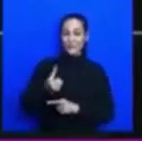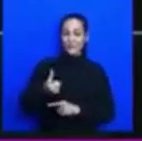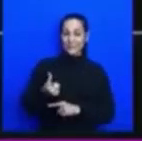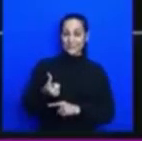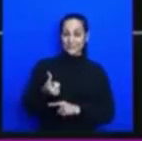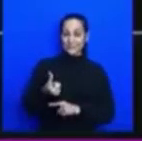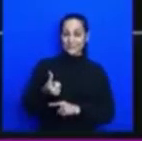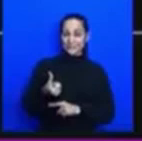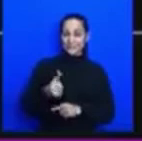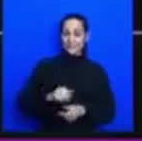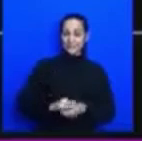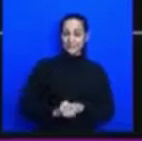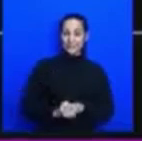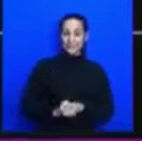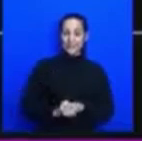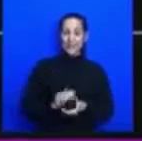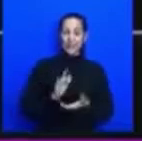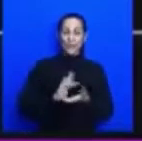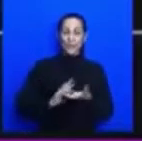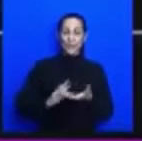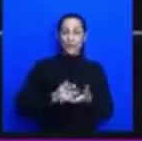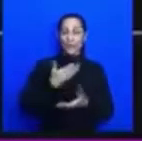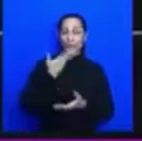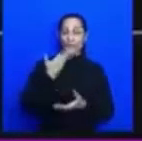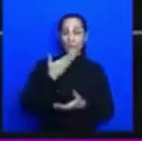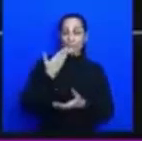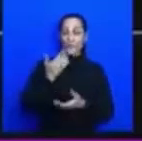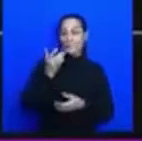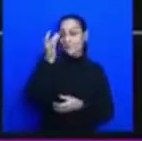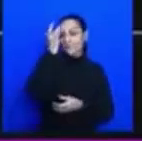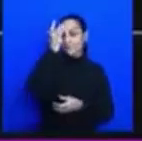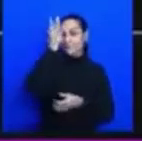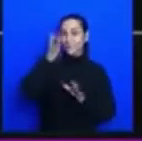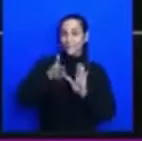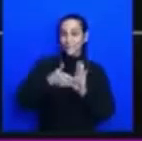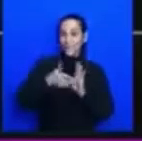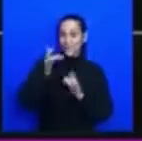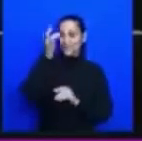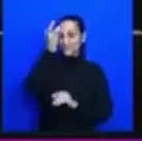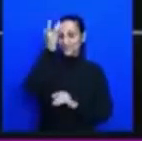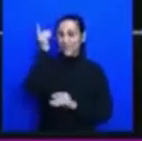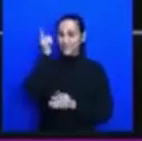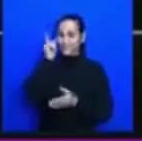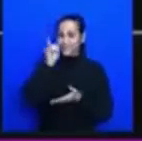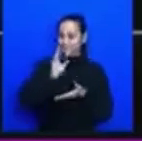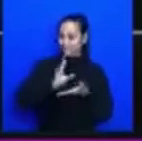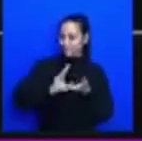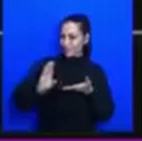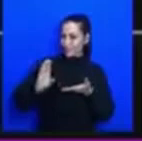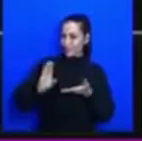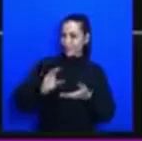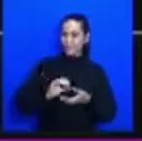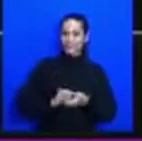06. Loto Fácil é um fácil de jogar e fácil de ganhar.